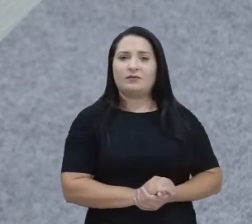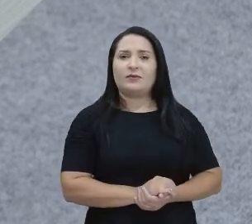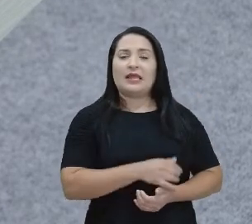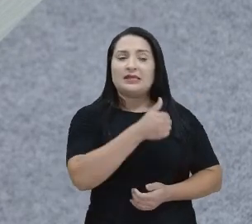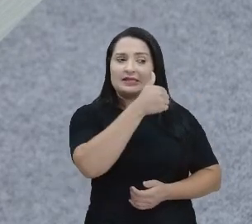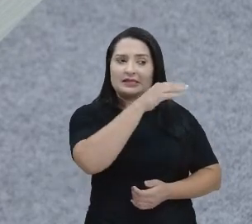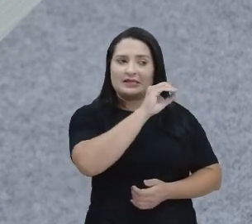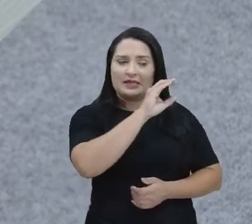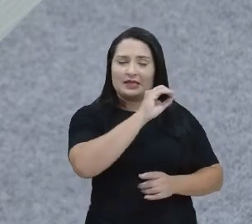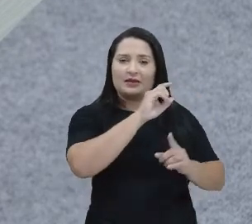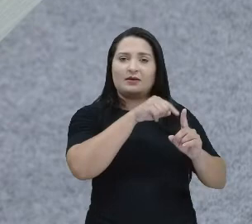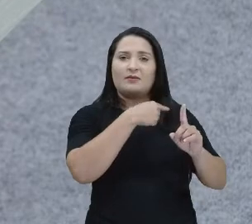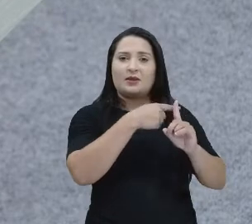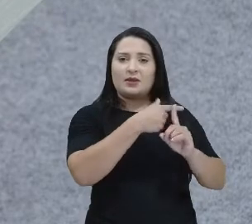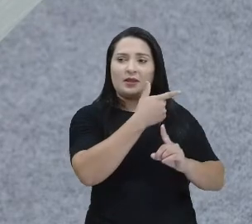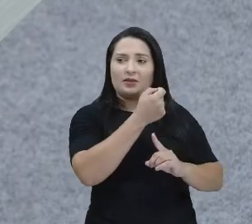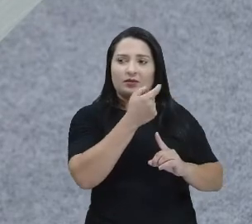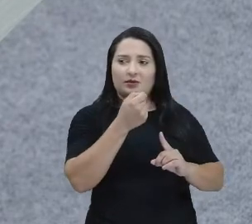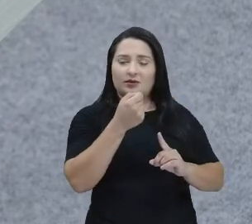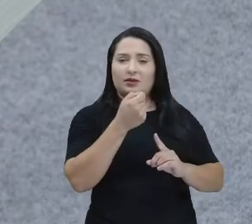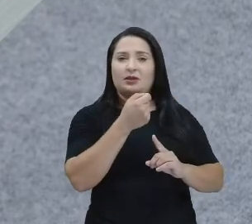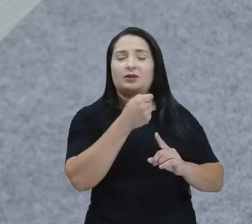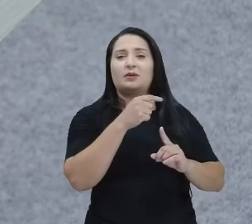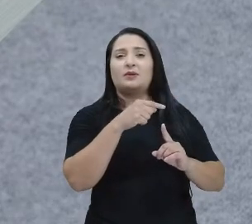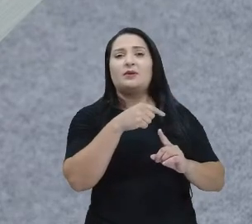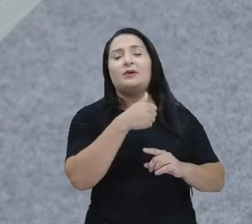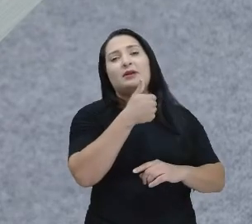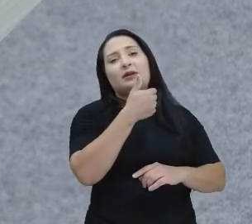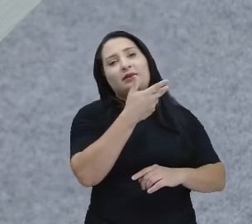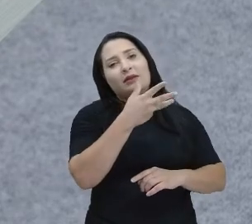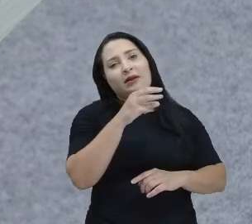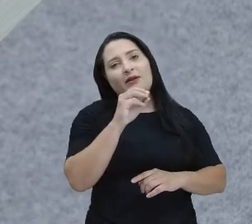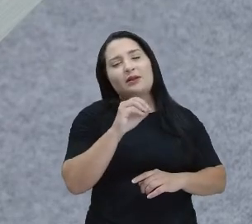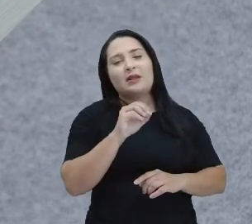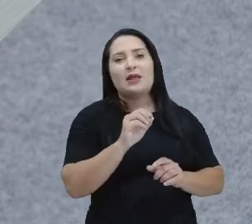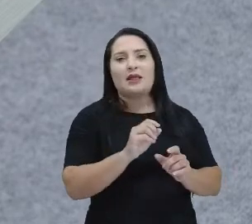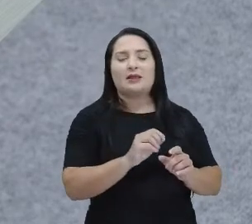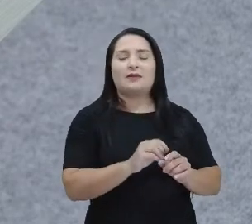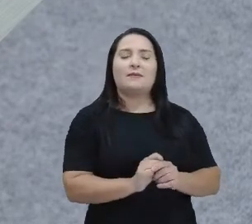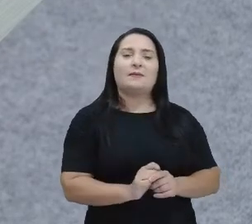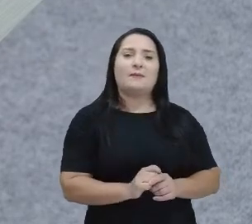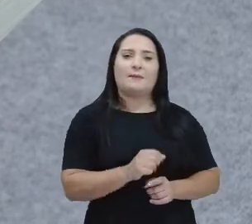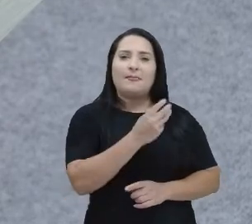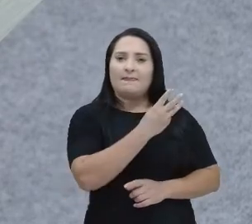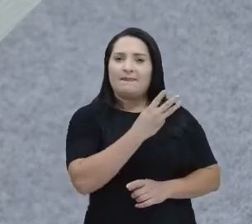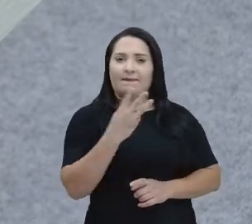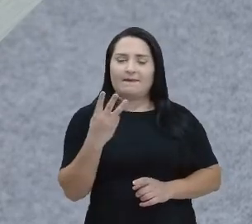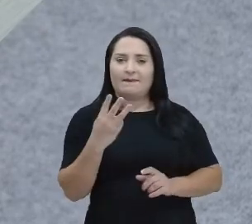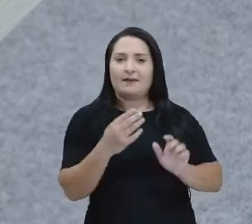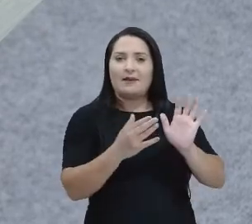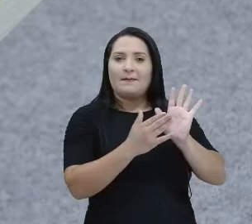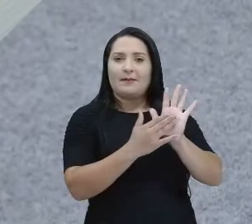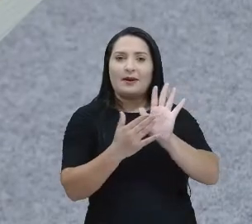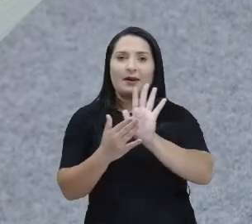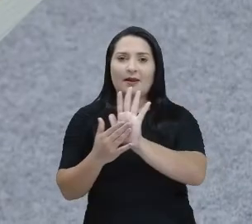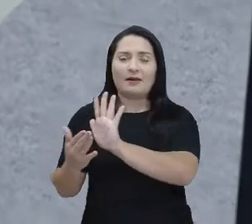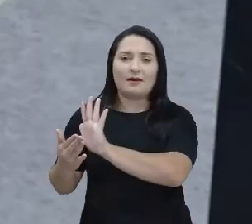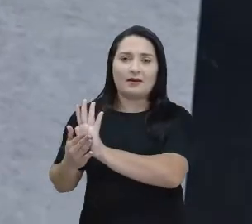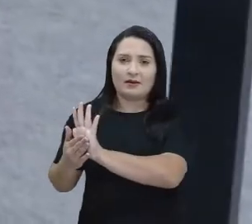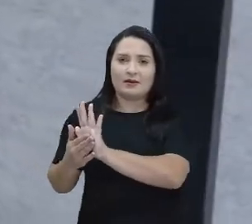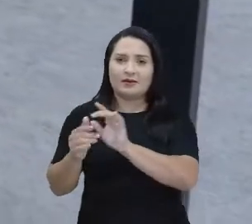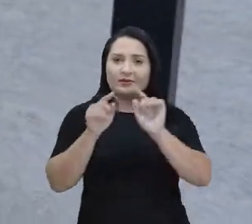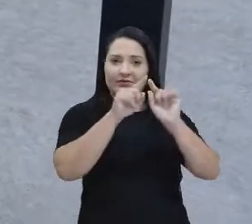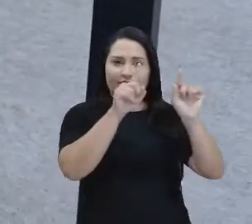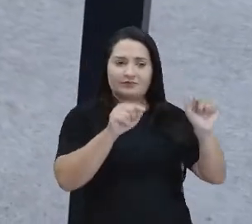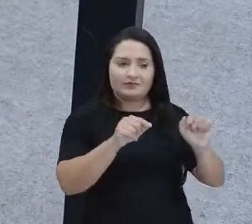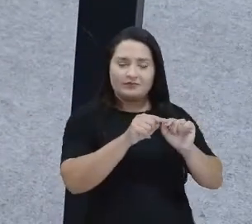200, 300. Perfeito. Aí são 3 plaquinhas. Não três é isso? Plaquinhas, que olha são aqui. Igual a 100